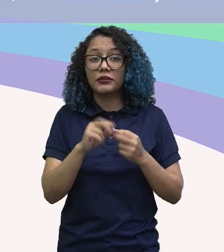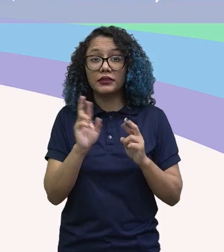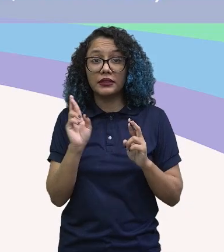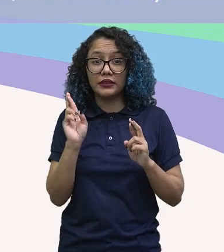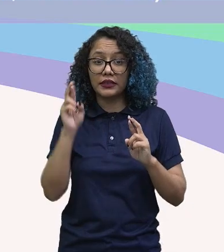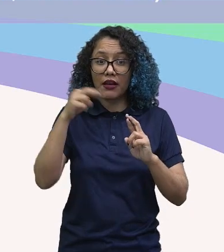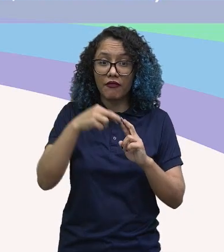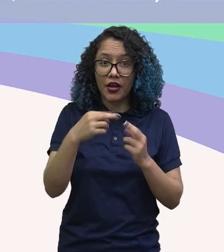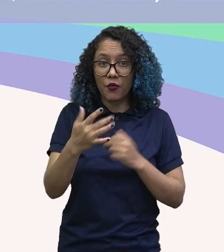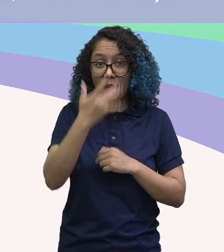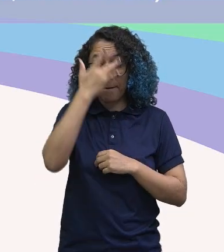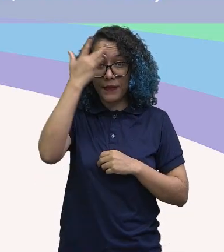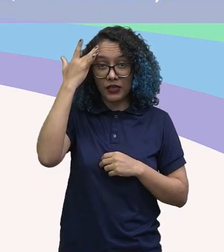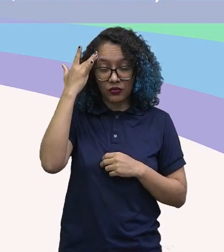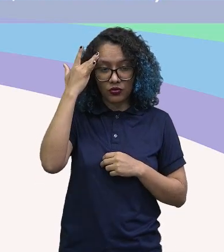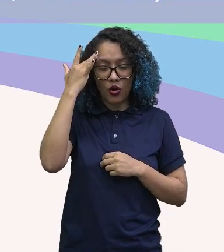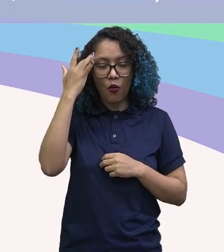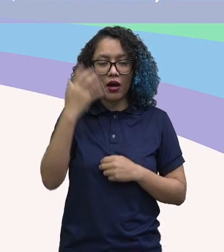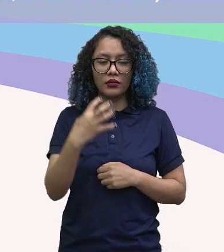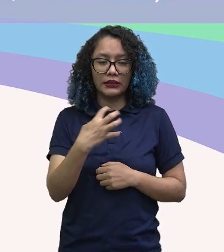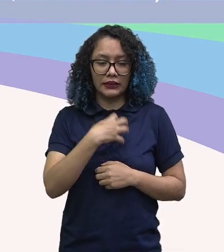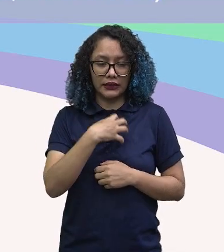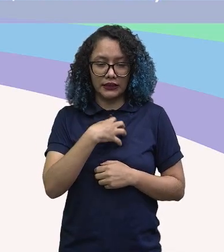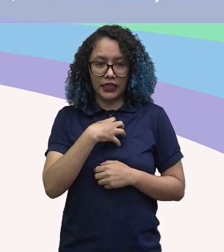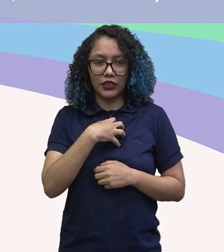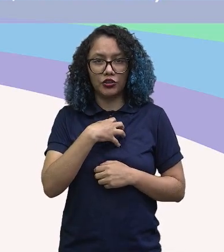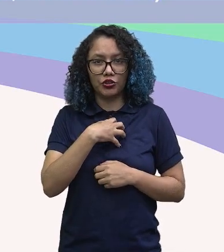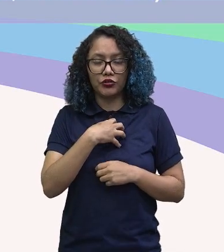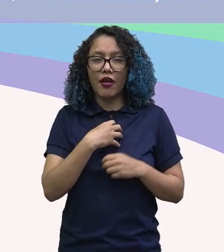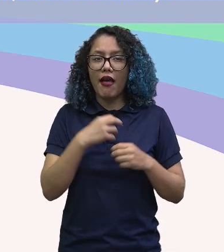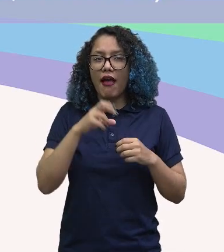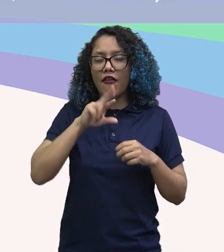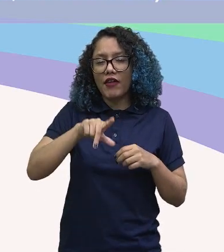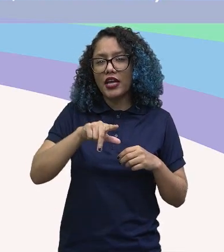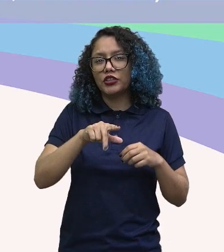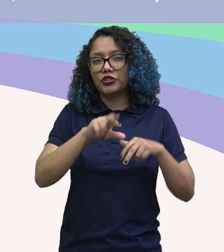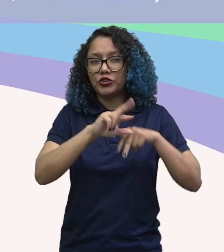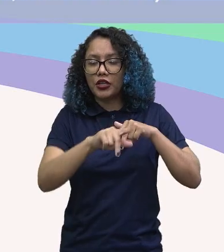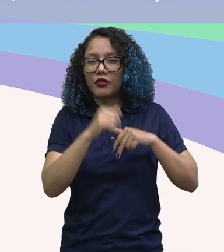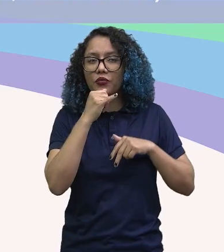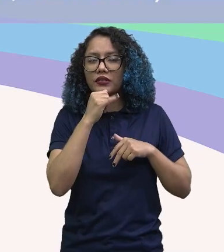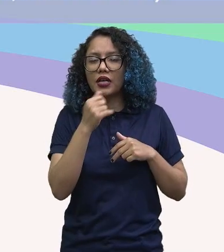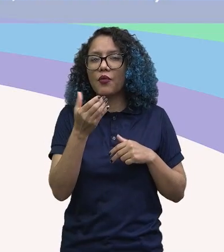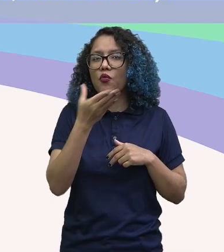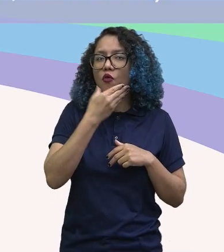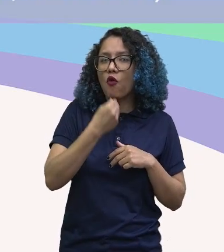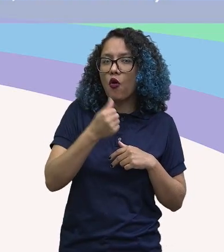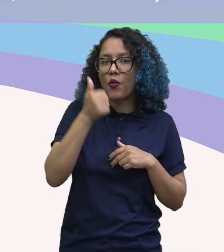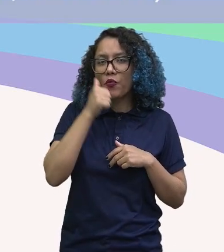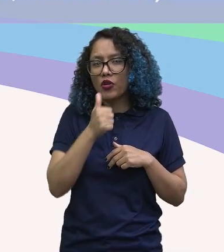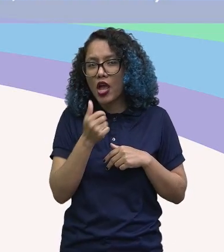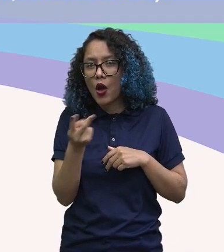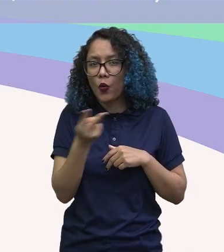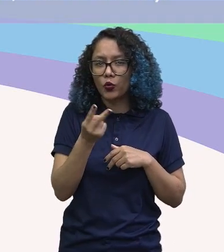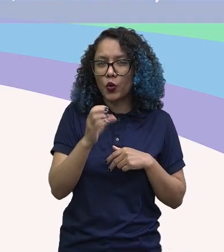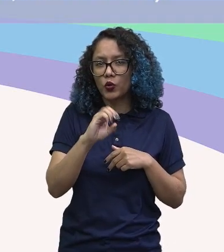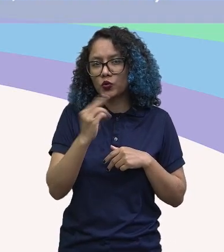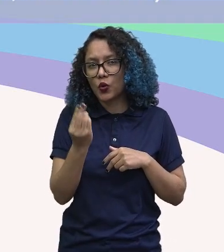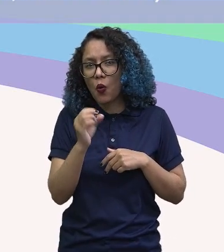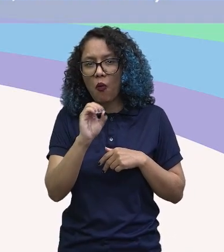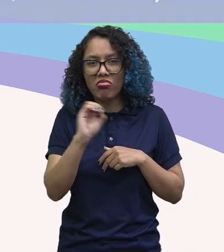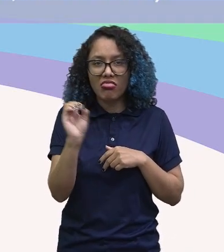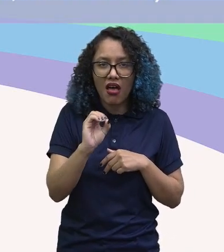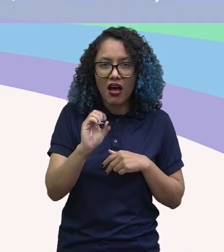se identifica em relação ao gênero, como homem, mulher, ambos, nenhum, entre outros.